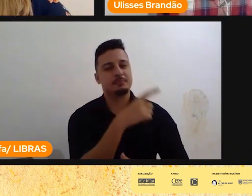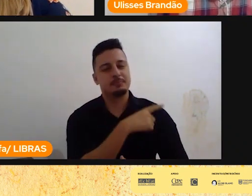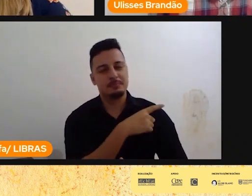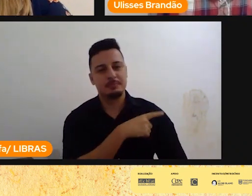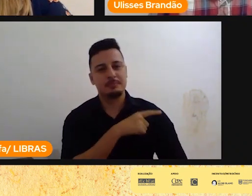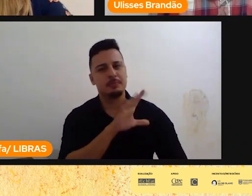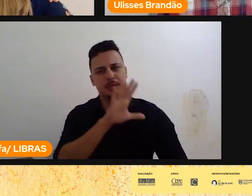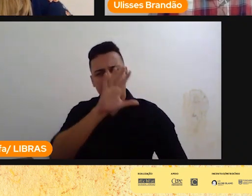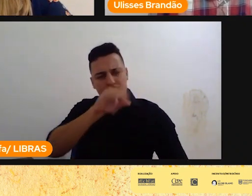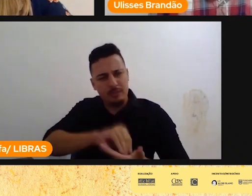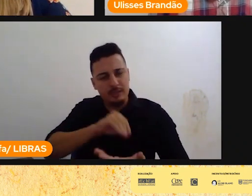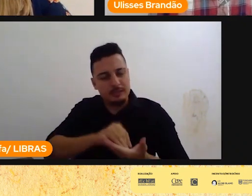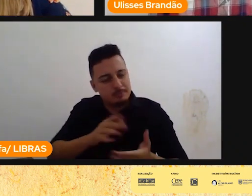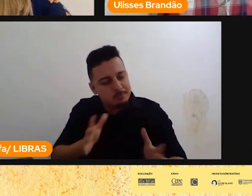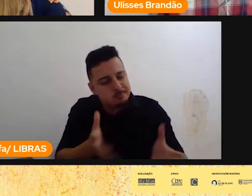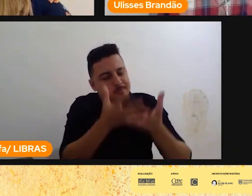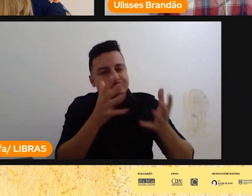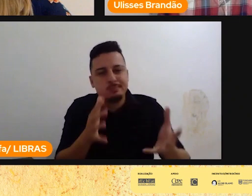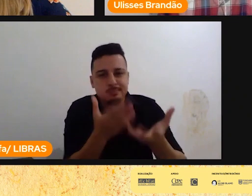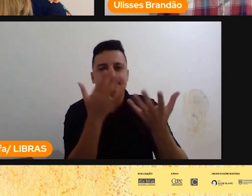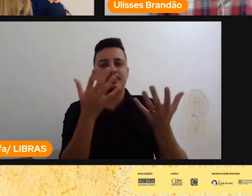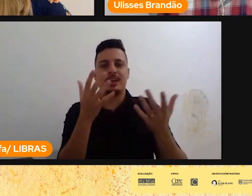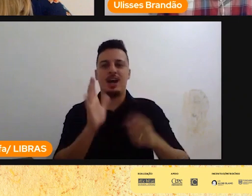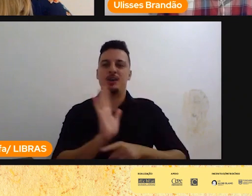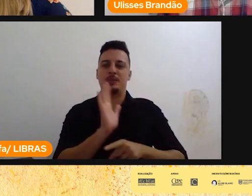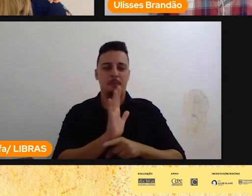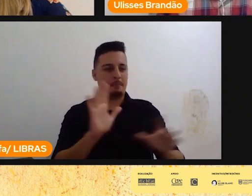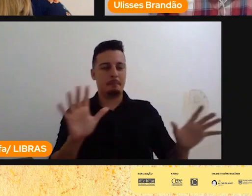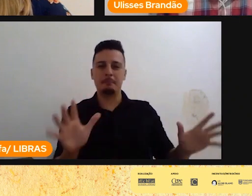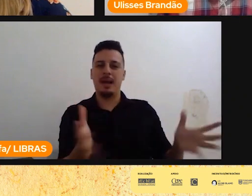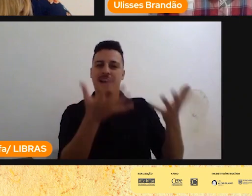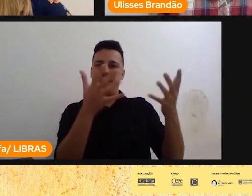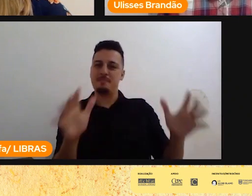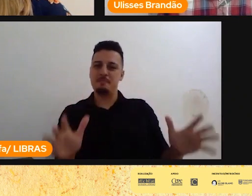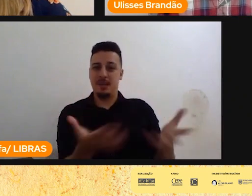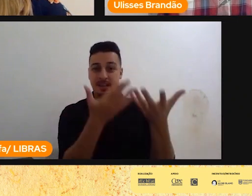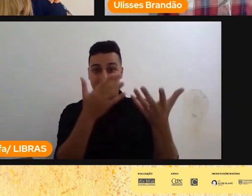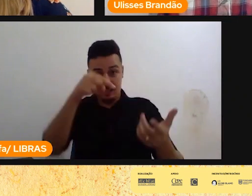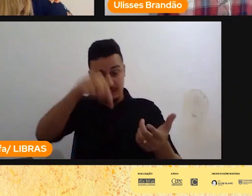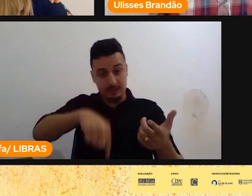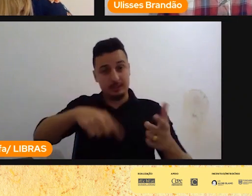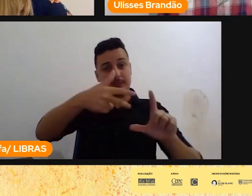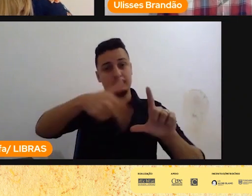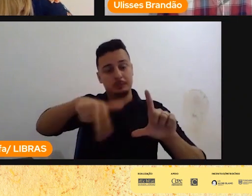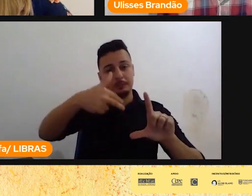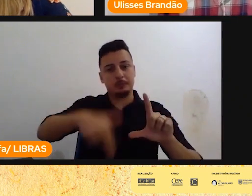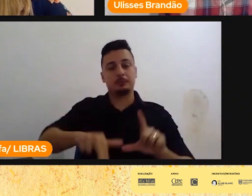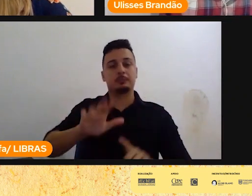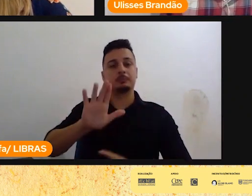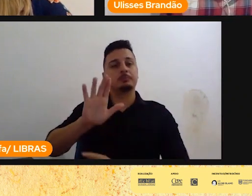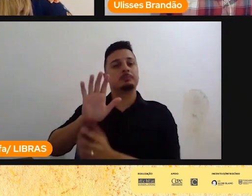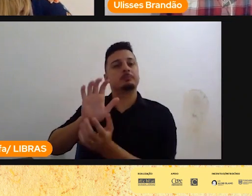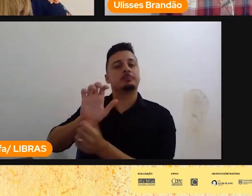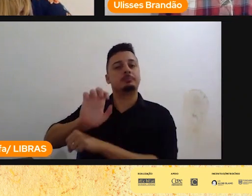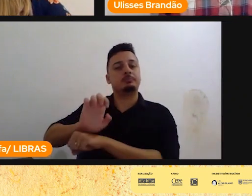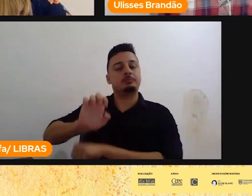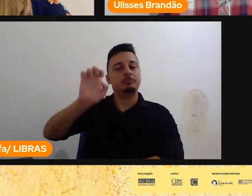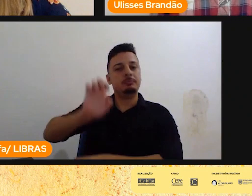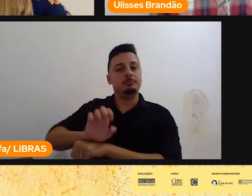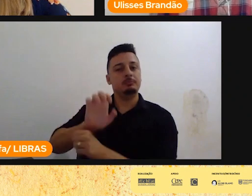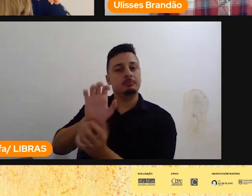incentivo específico para animação, né? No caso específico aqui nosso de Pernambuco, também a gente não tem uma